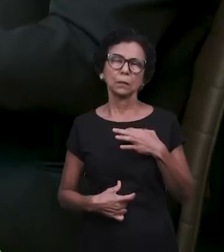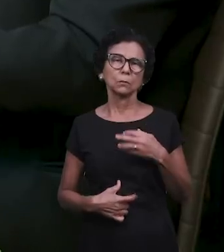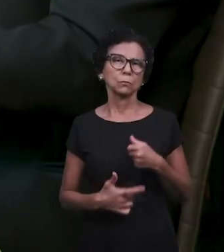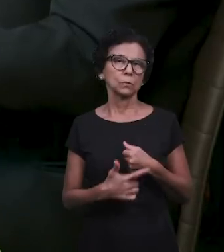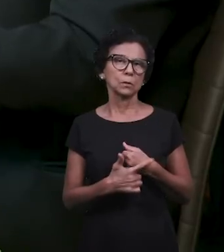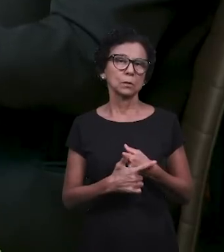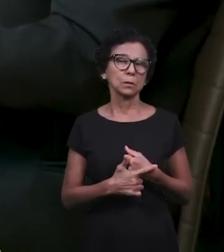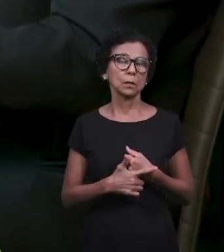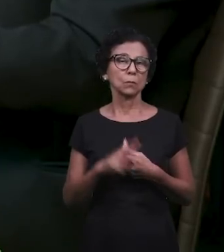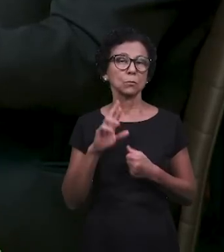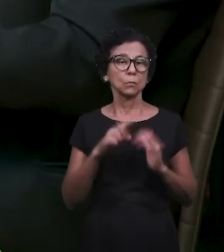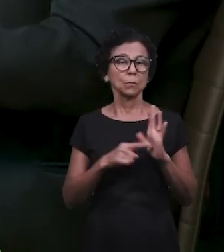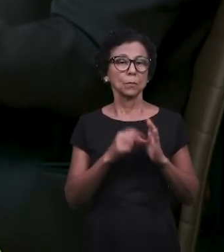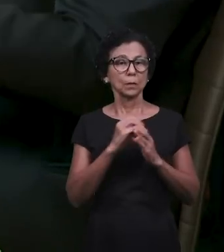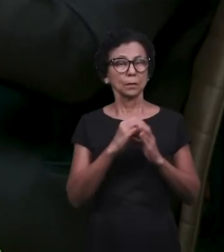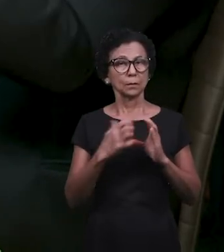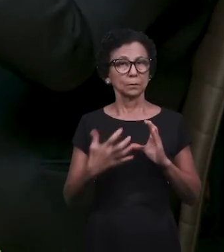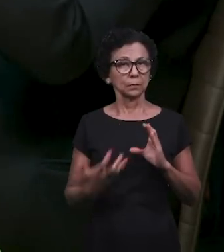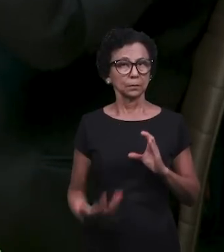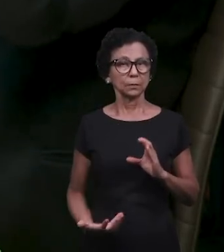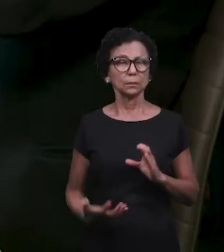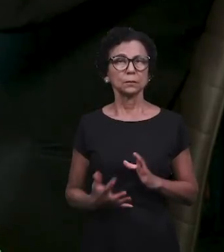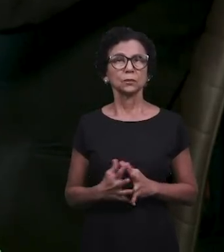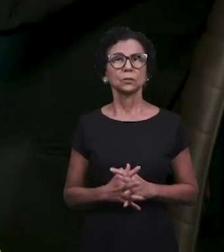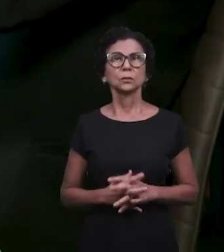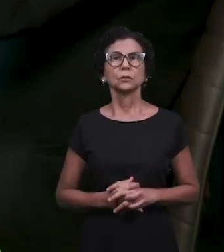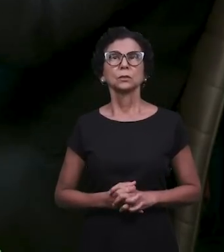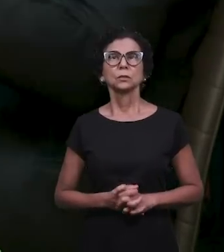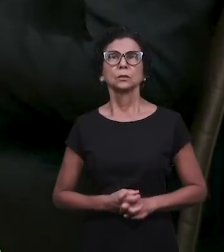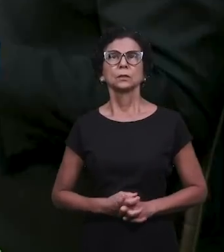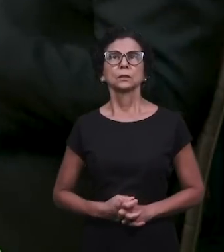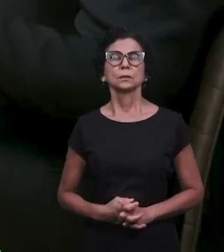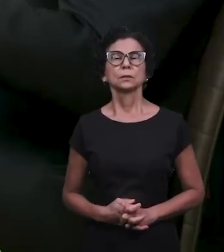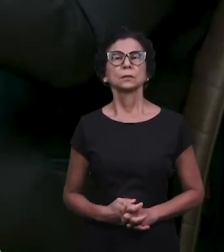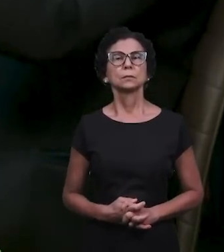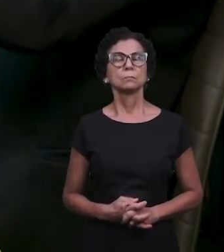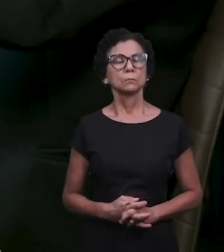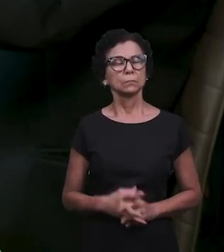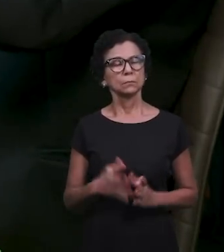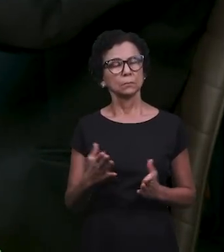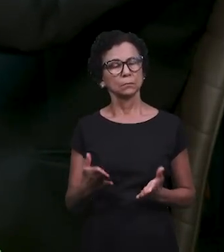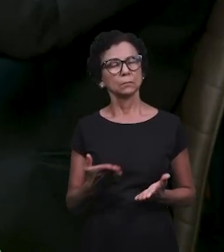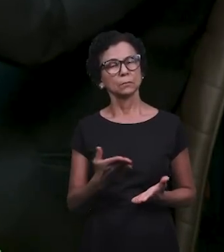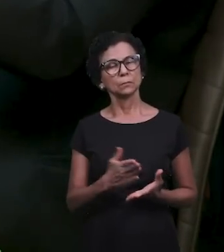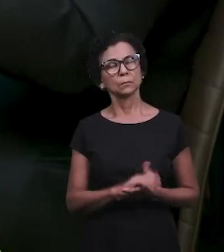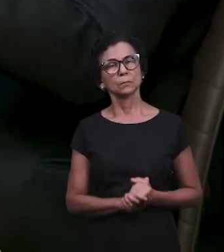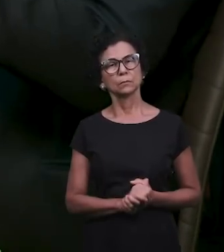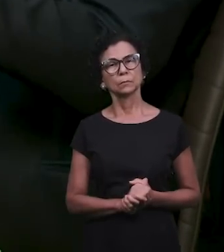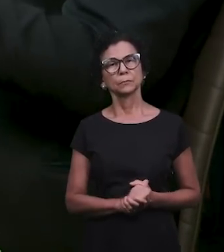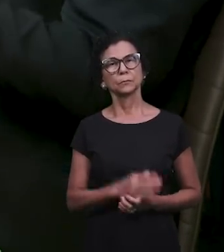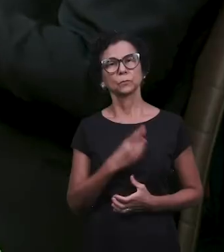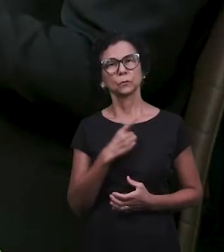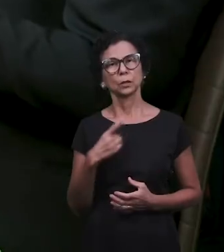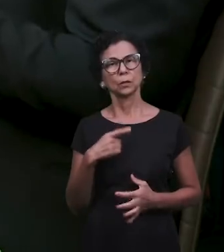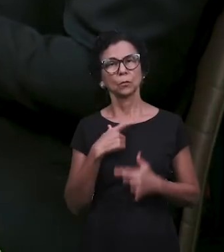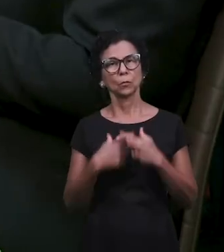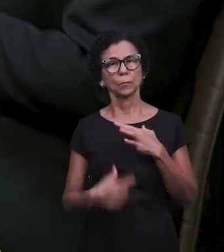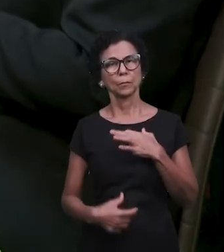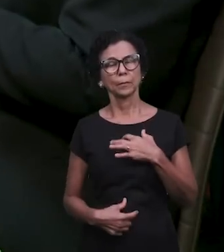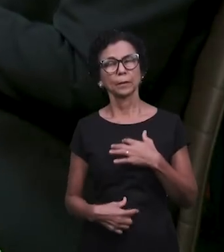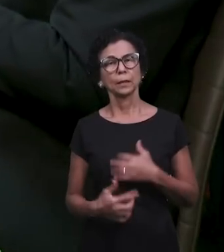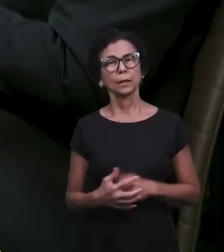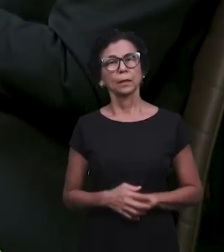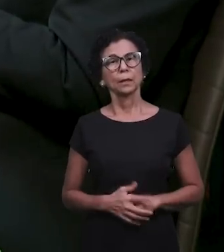as características daquele que vai estar ali naquele papel. E quando isso está